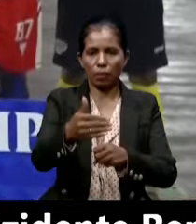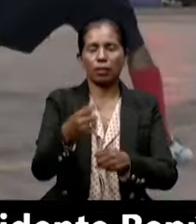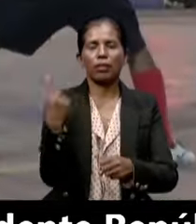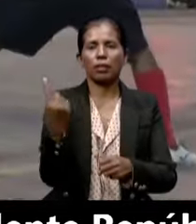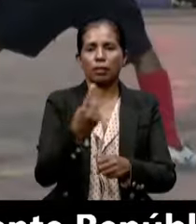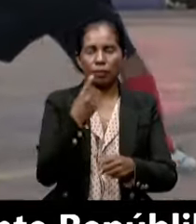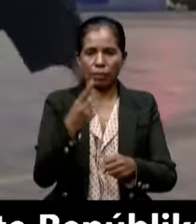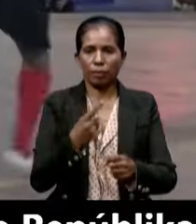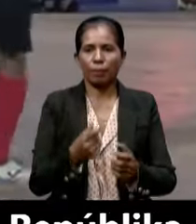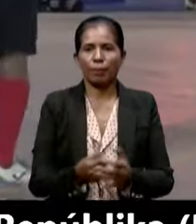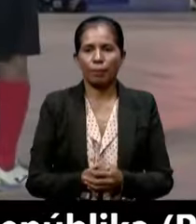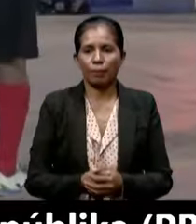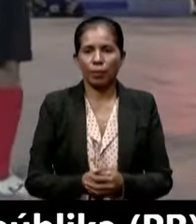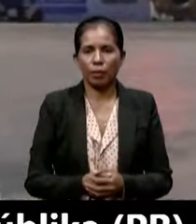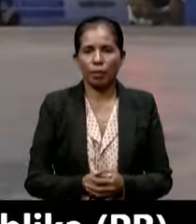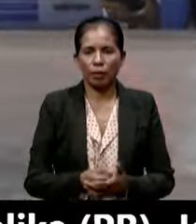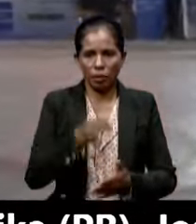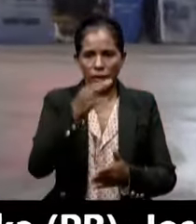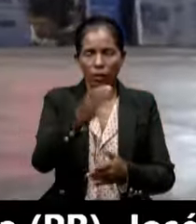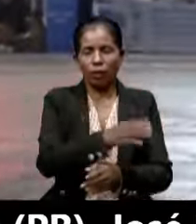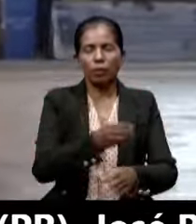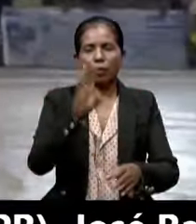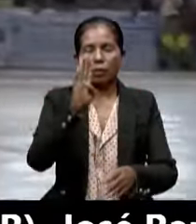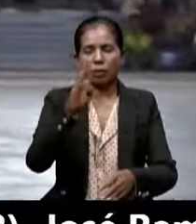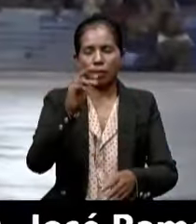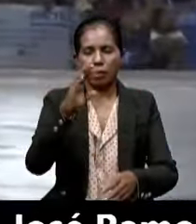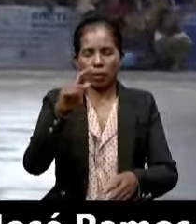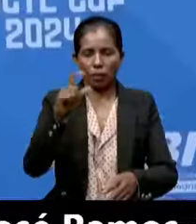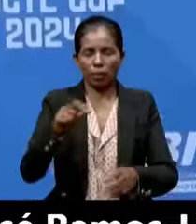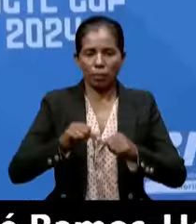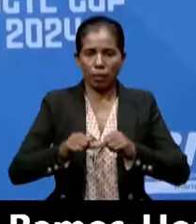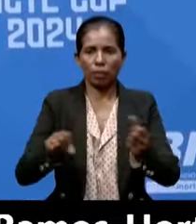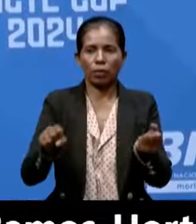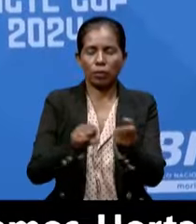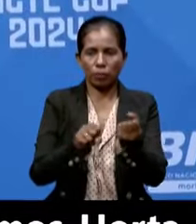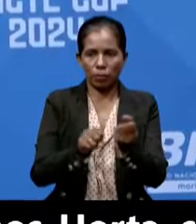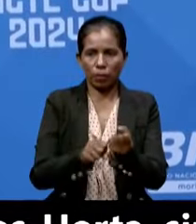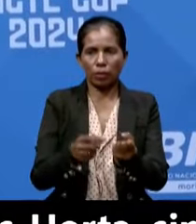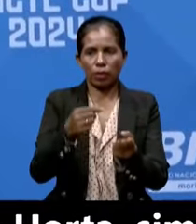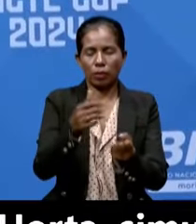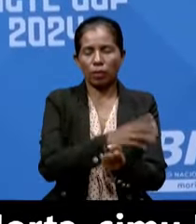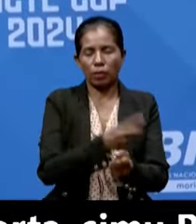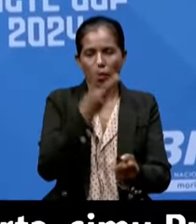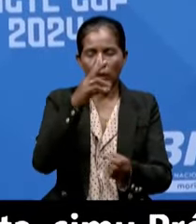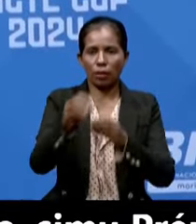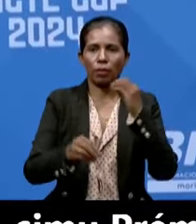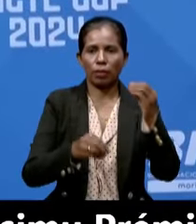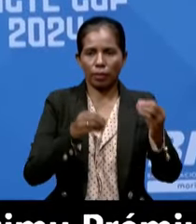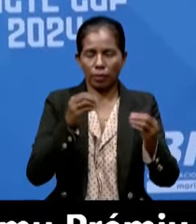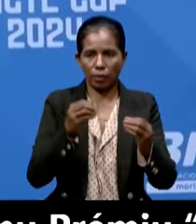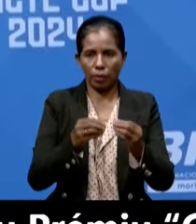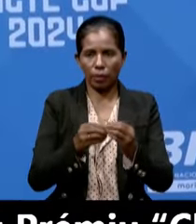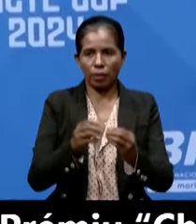né? E a espera que a Tactina, o Cira, espera que a Tactina contribui a tua cama e a tua ser de